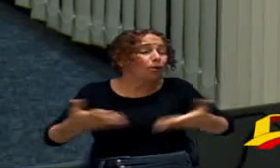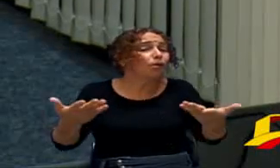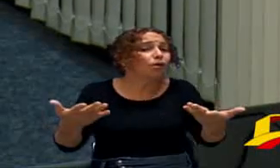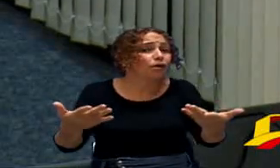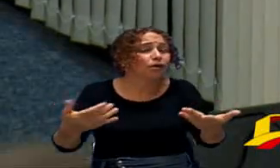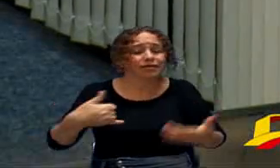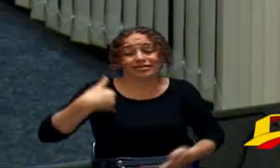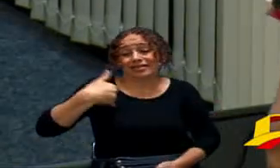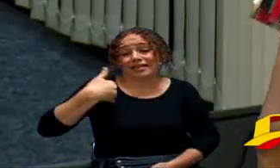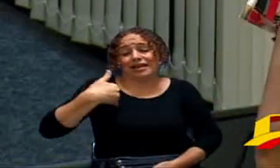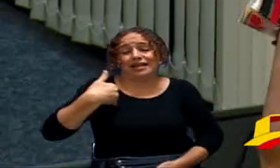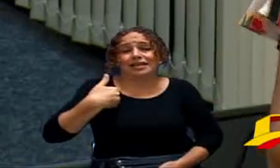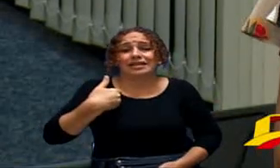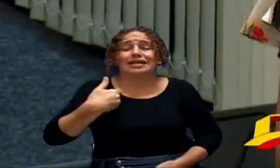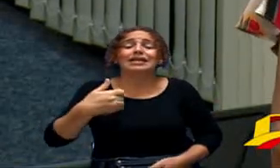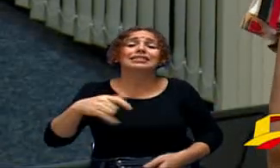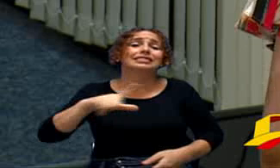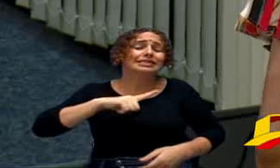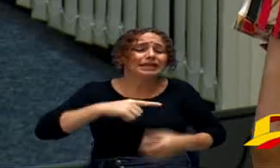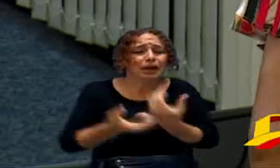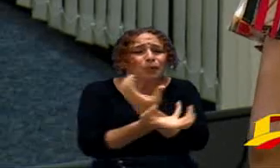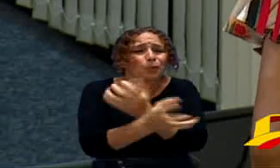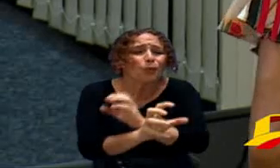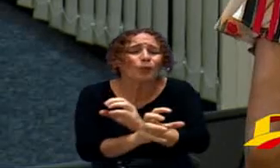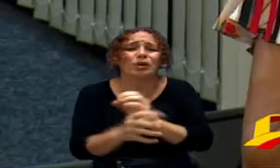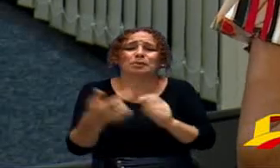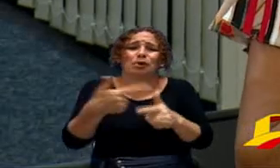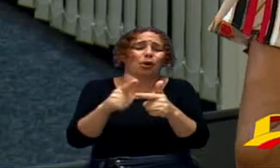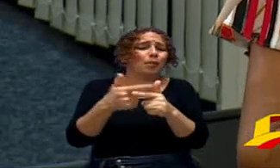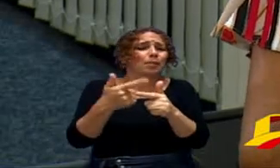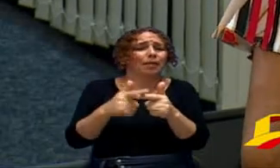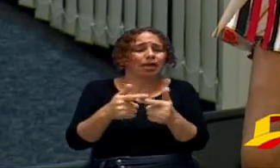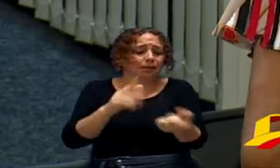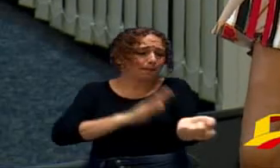tenho artrose, eu tenho artrite, eu tenho pressão alta.